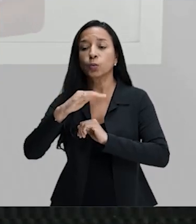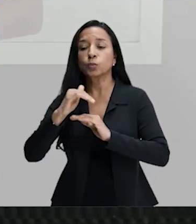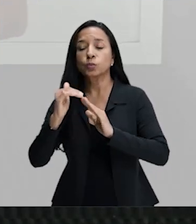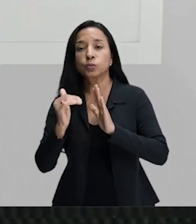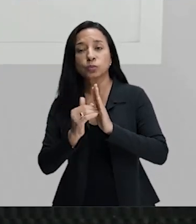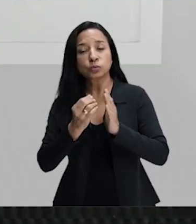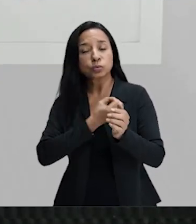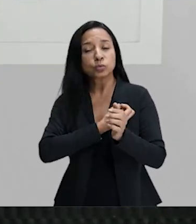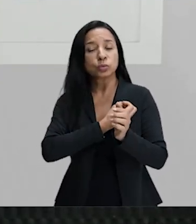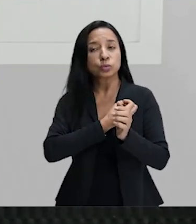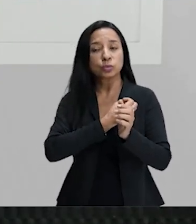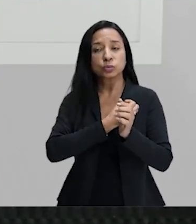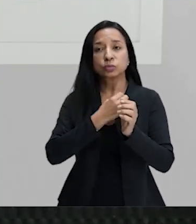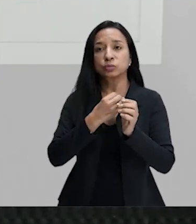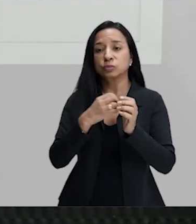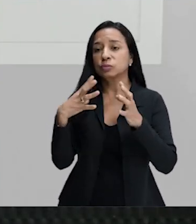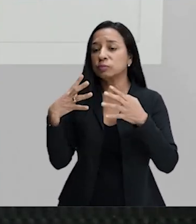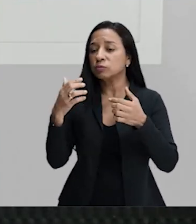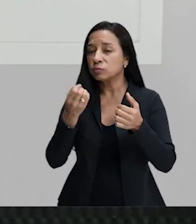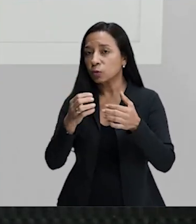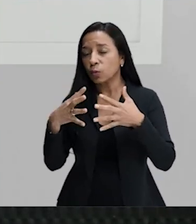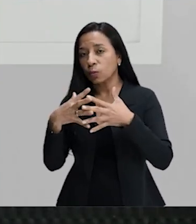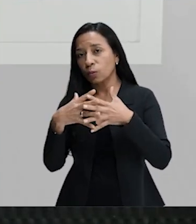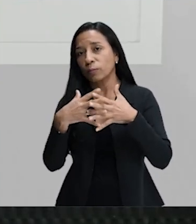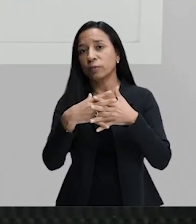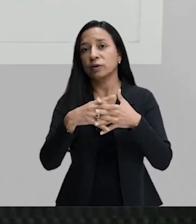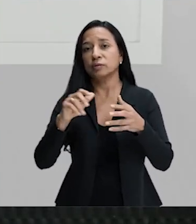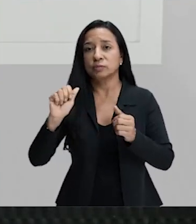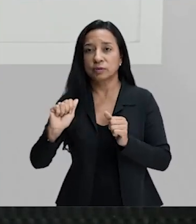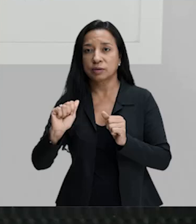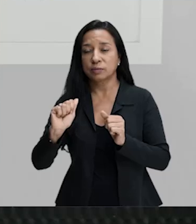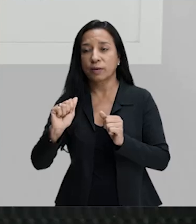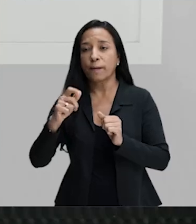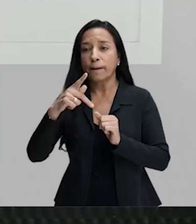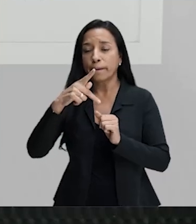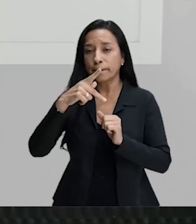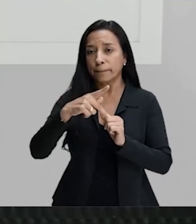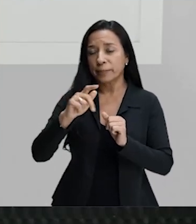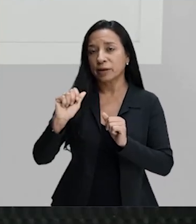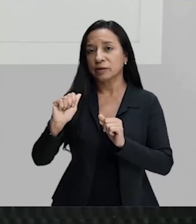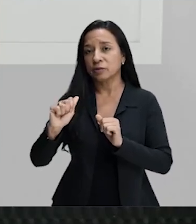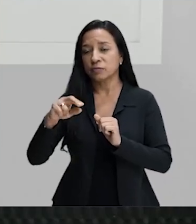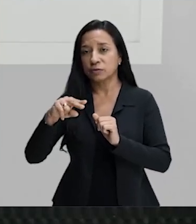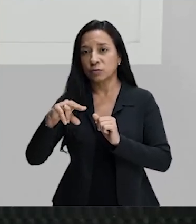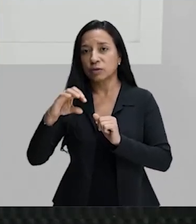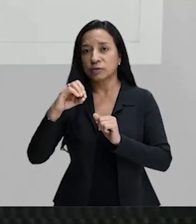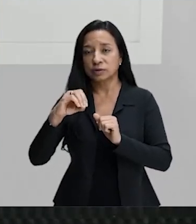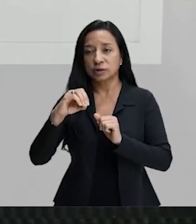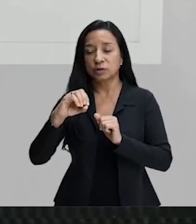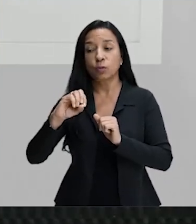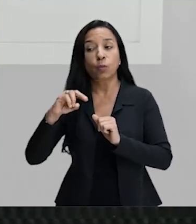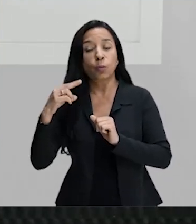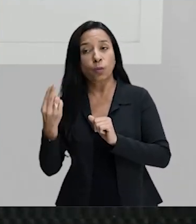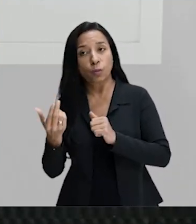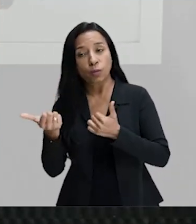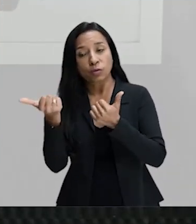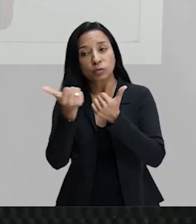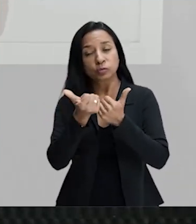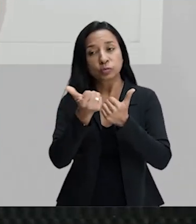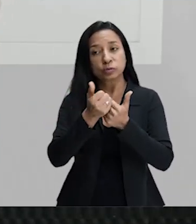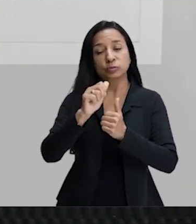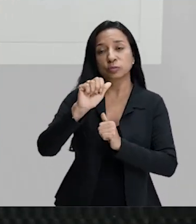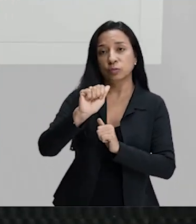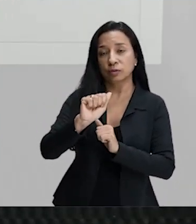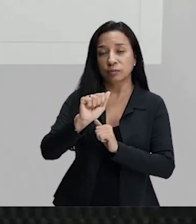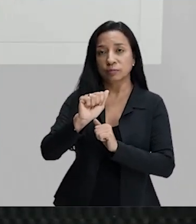alfa, para o qual o p de alfa é igual a zero. Ou seja, ao substituir o